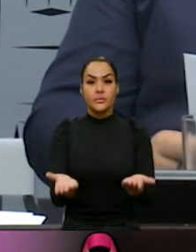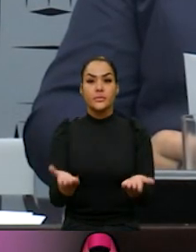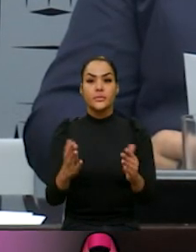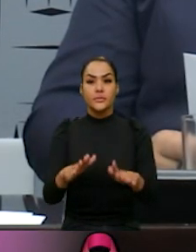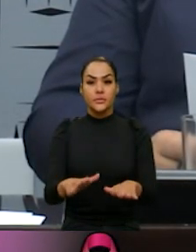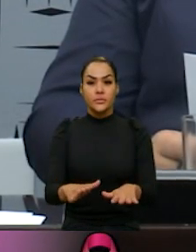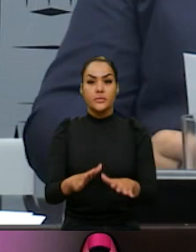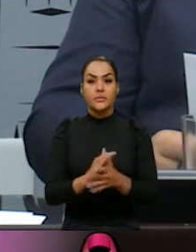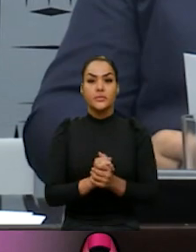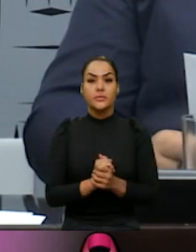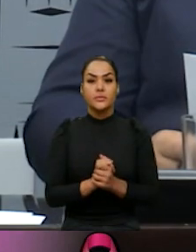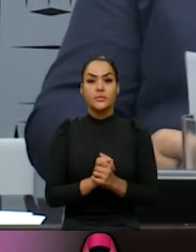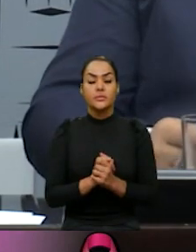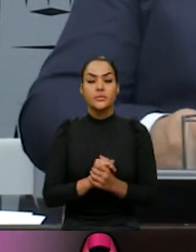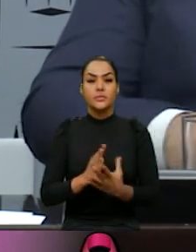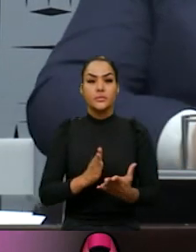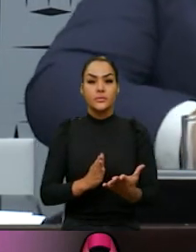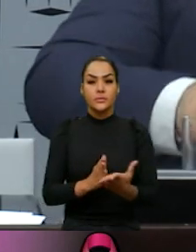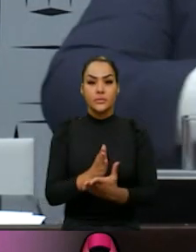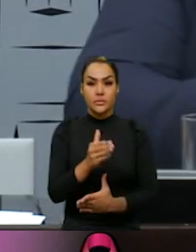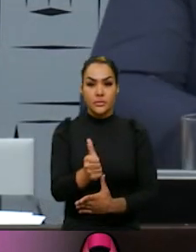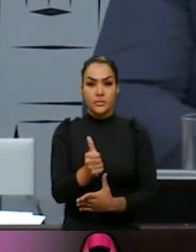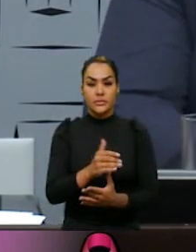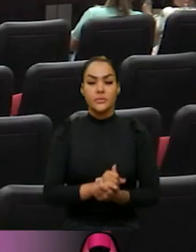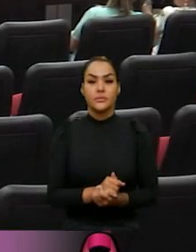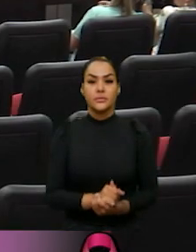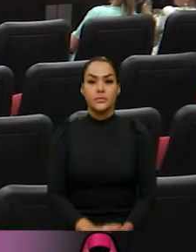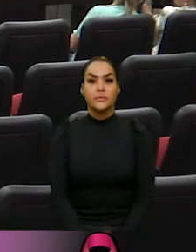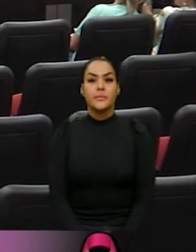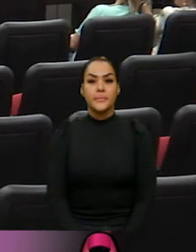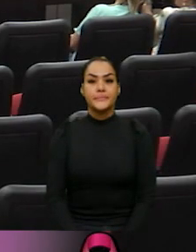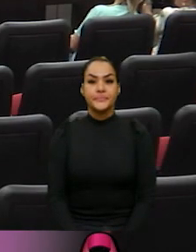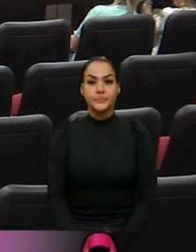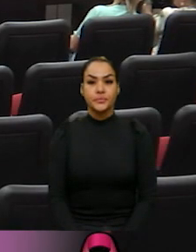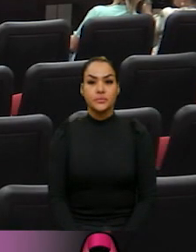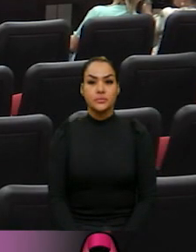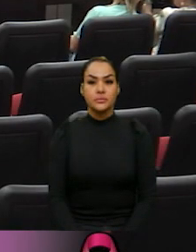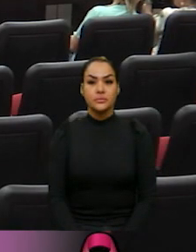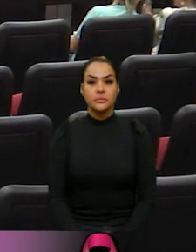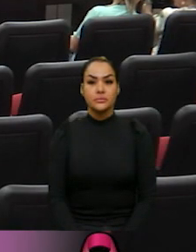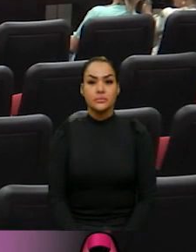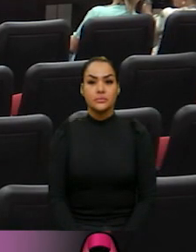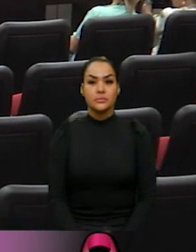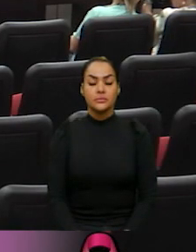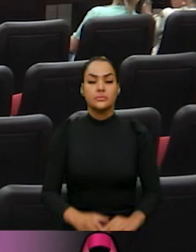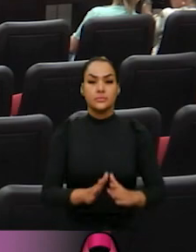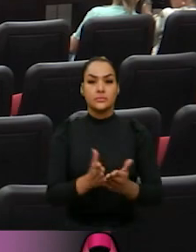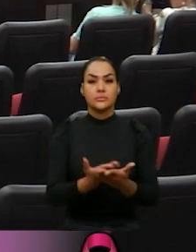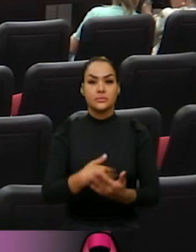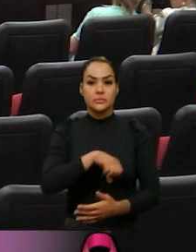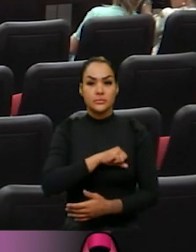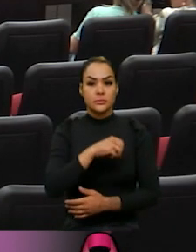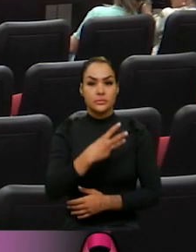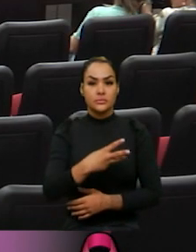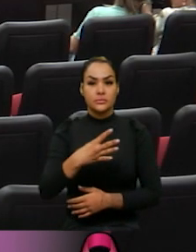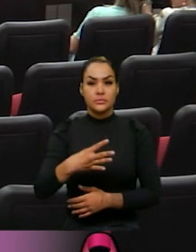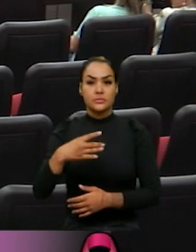favoráveis permaneçam como estão. Aprovado. Requerimento número